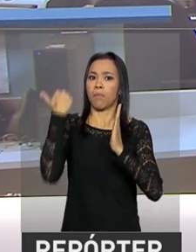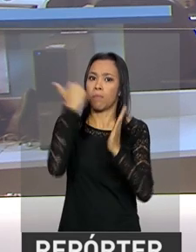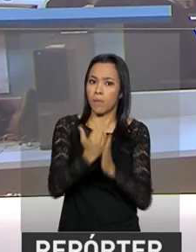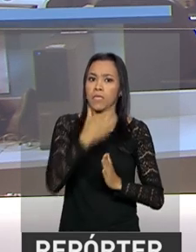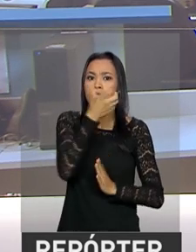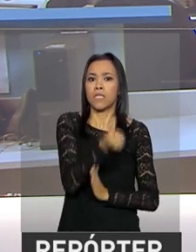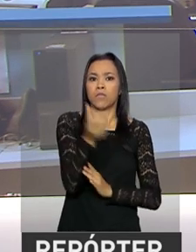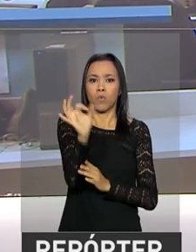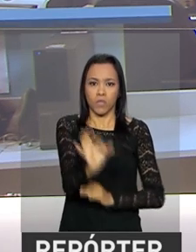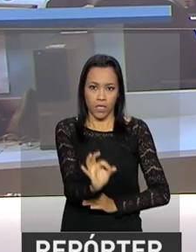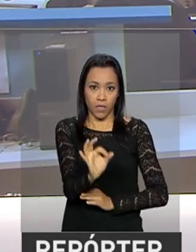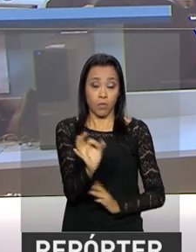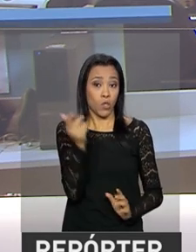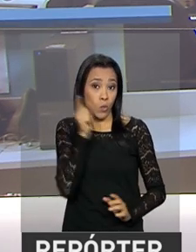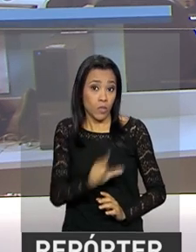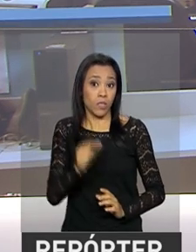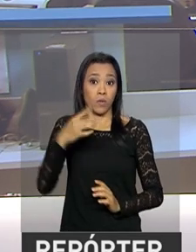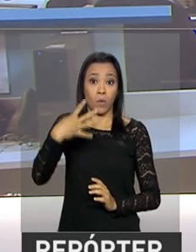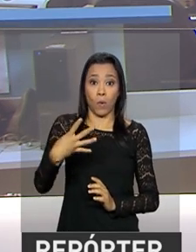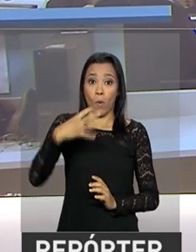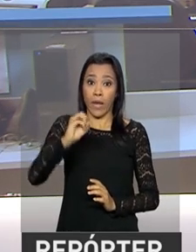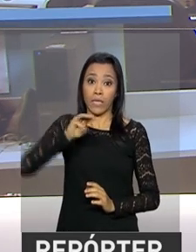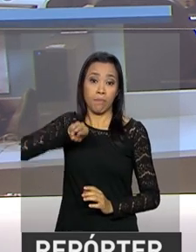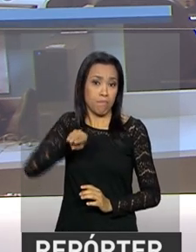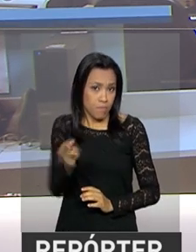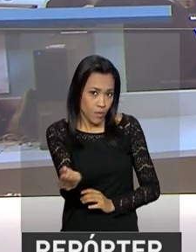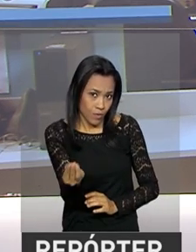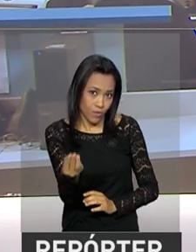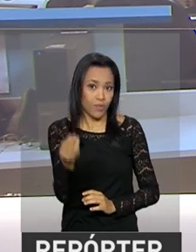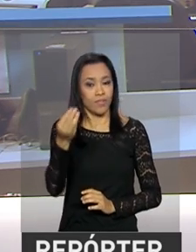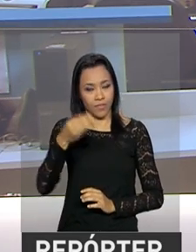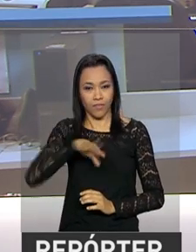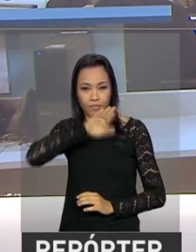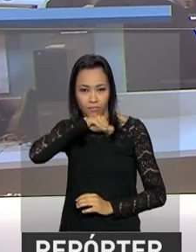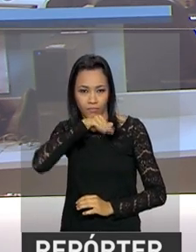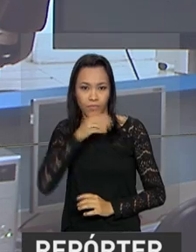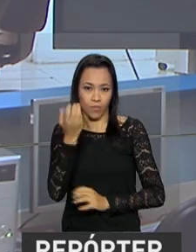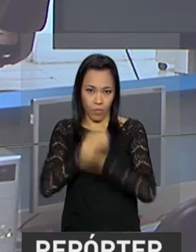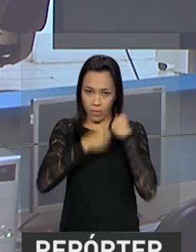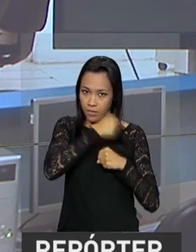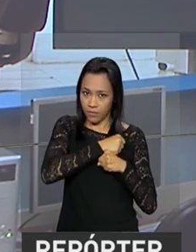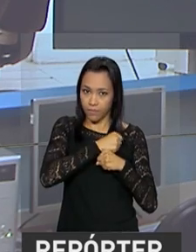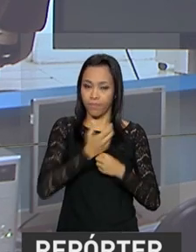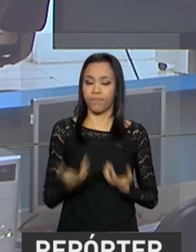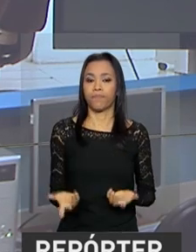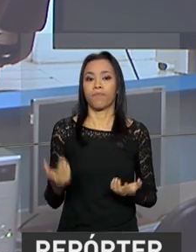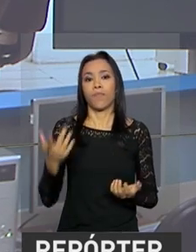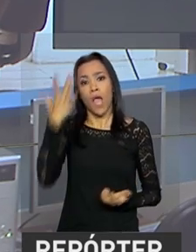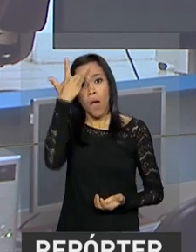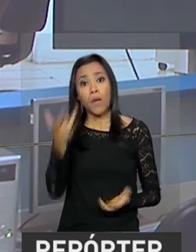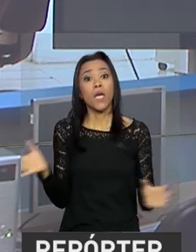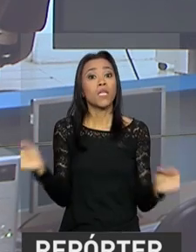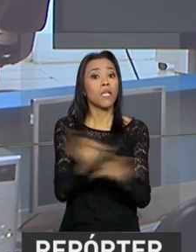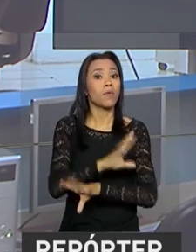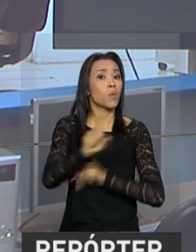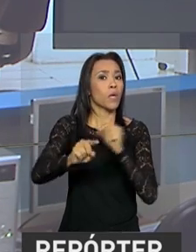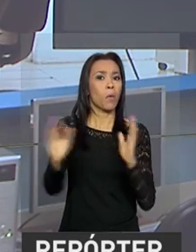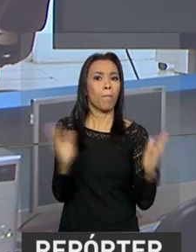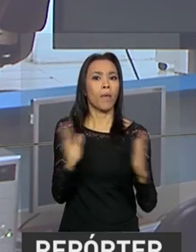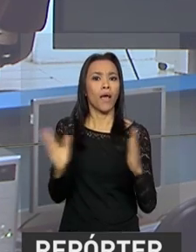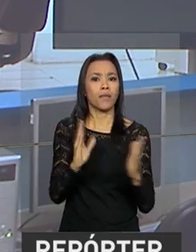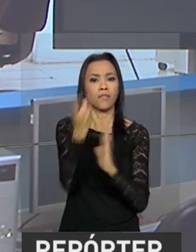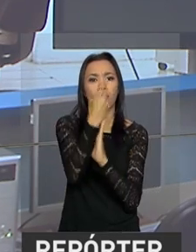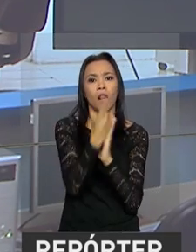de 6% E chegou a 40 milhões de cabeças do ano passado termina amanhã o prazo para a entrega das